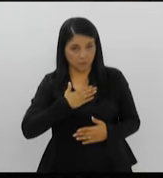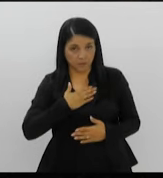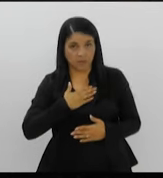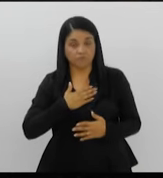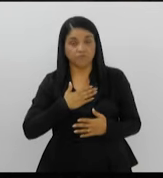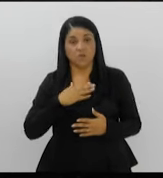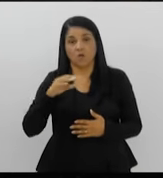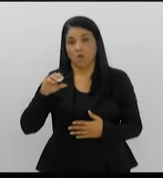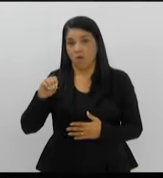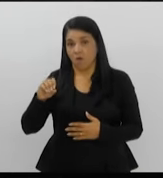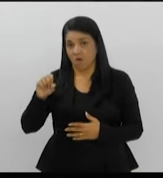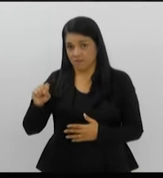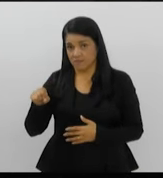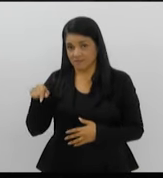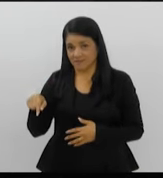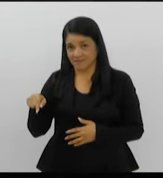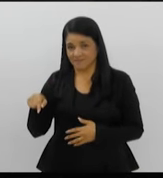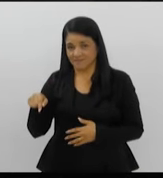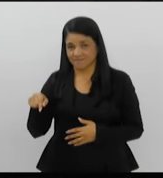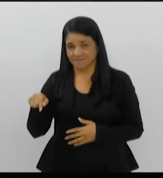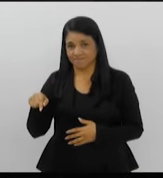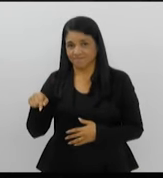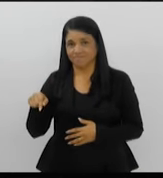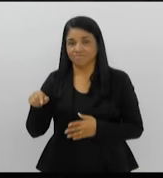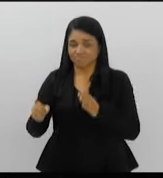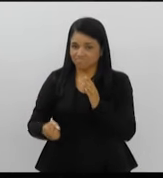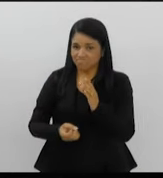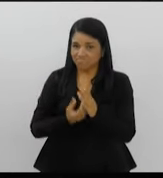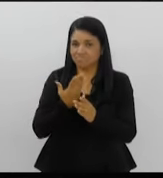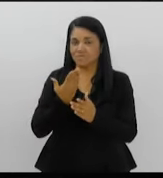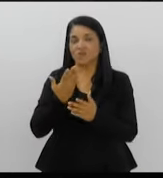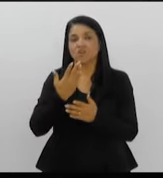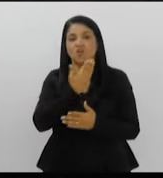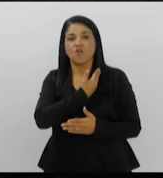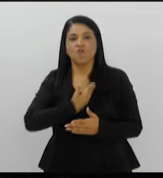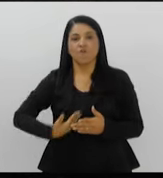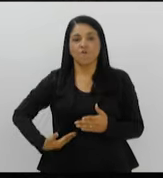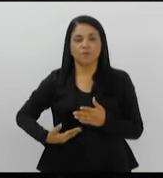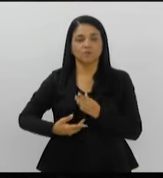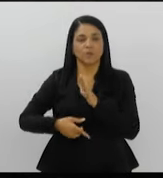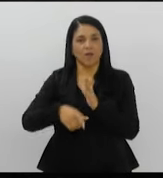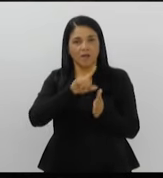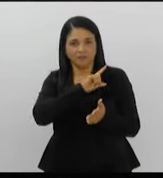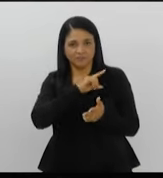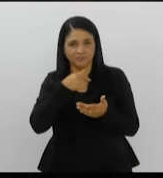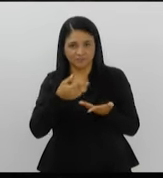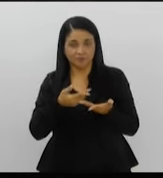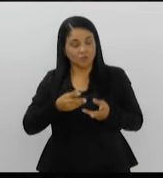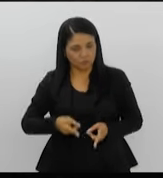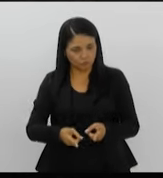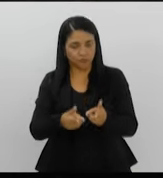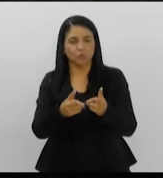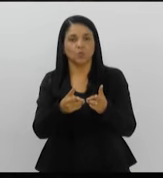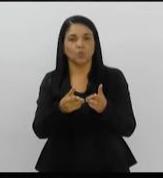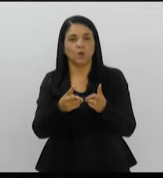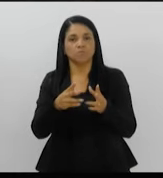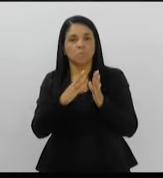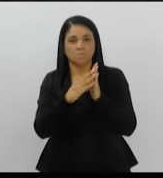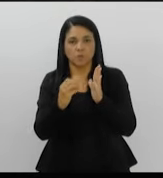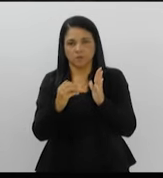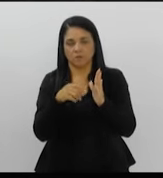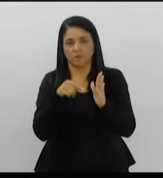OS, OS é essa construída em governos anteriores e que esse governo continua a manter esse